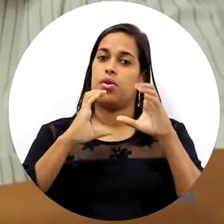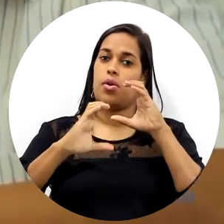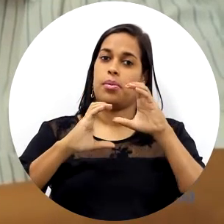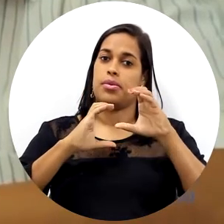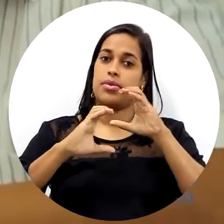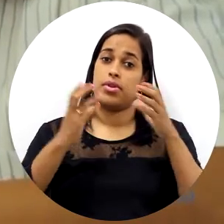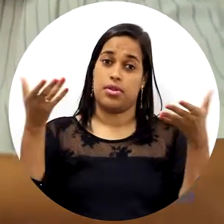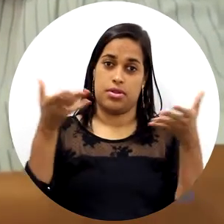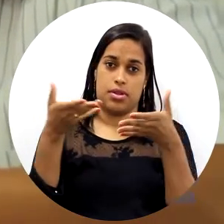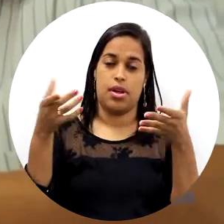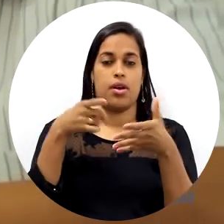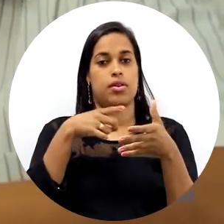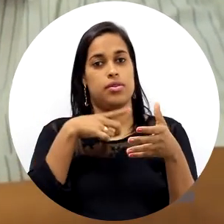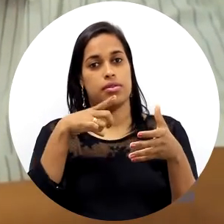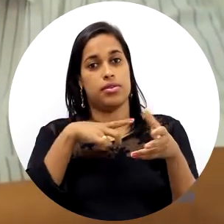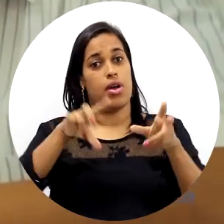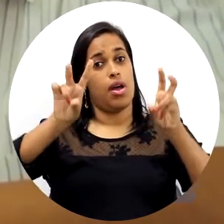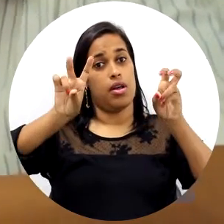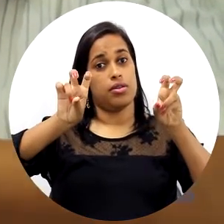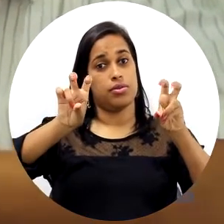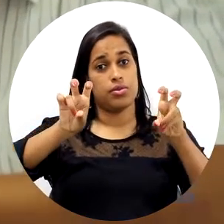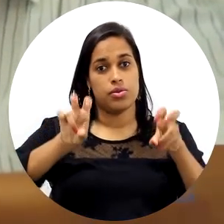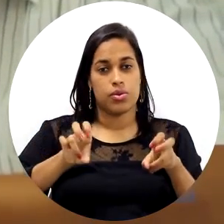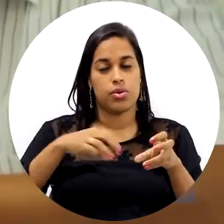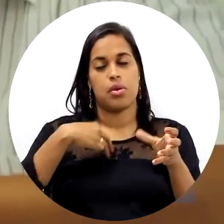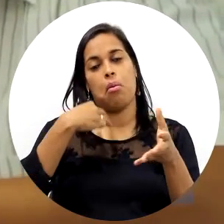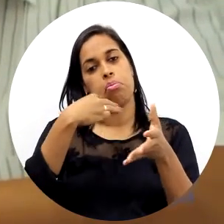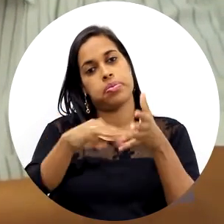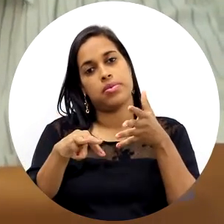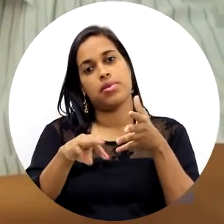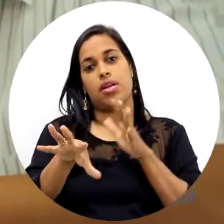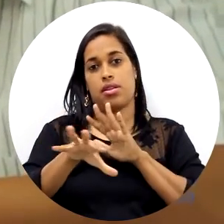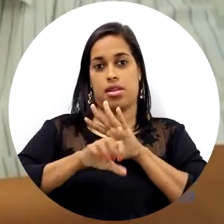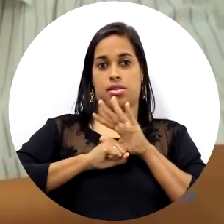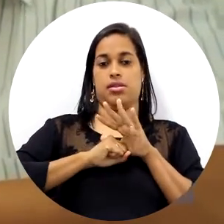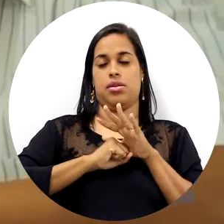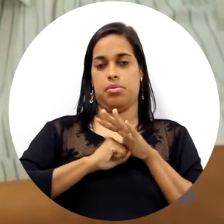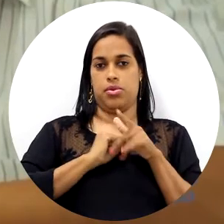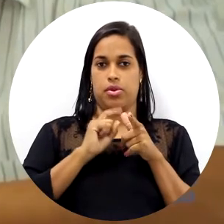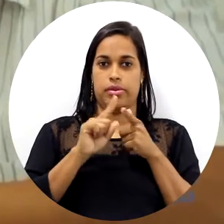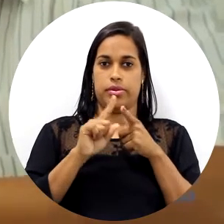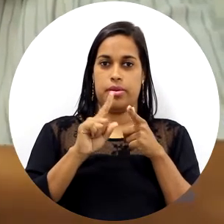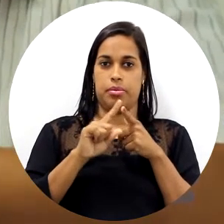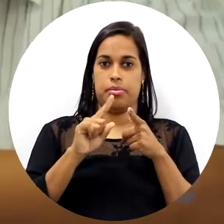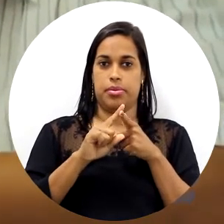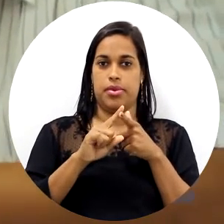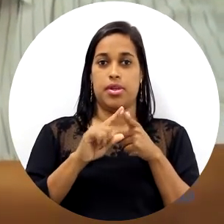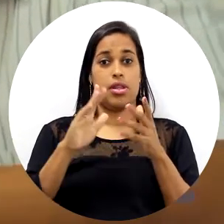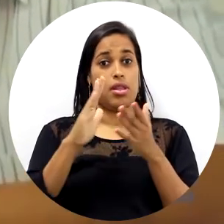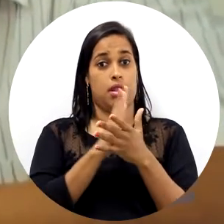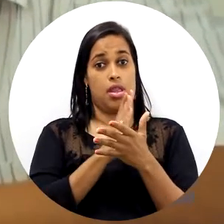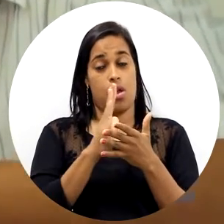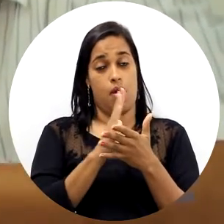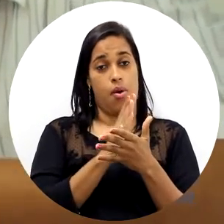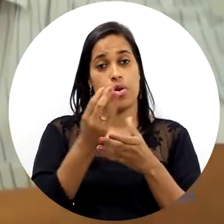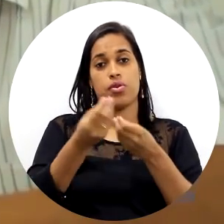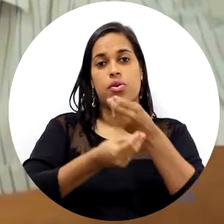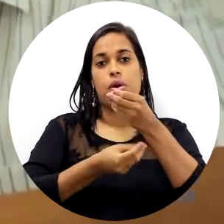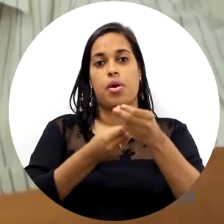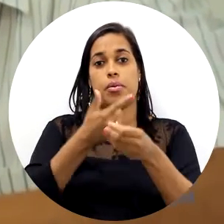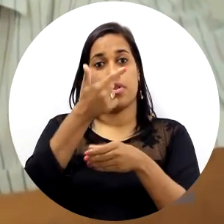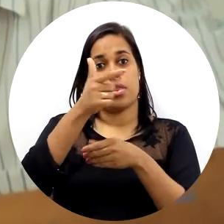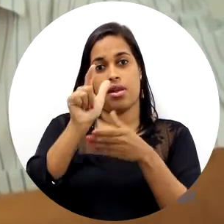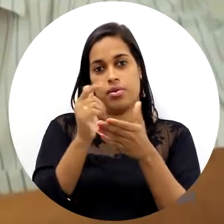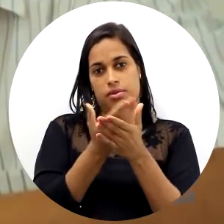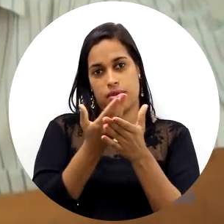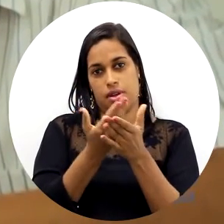comunicação, debatemos sobre o assunto do emissor que envia a mensagem, do receptor que recebe a mensagem, do meio de transmissão, que a gente vai tratar